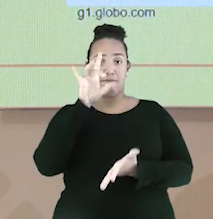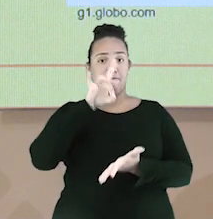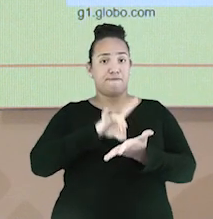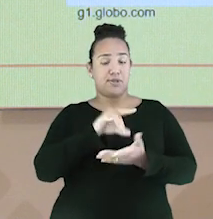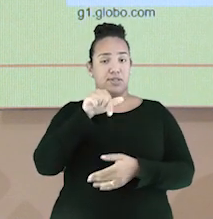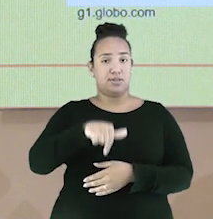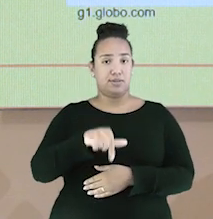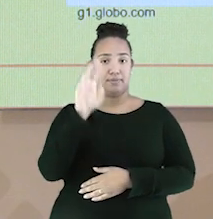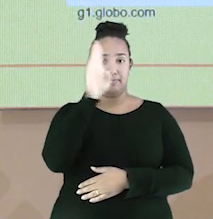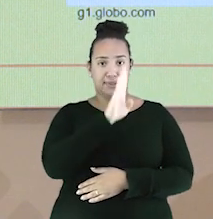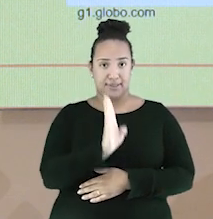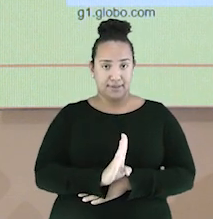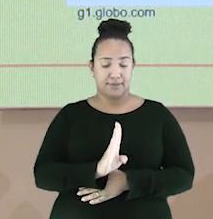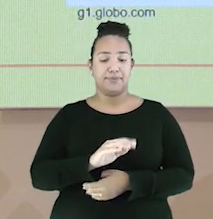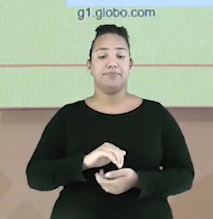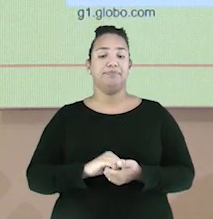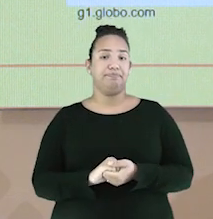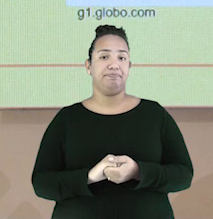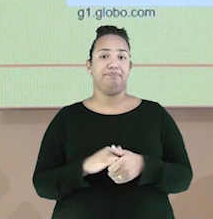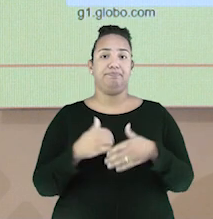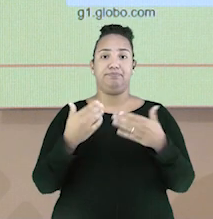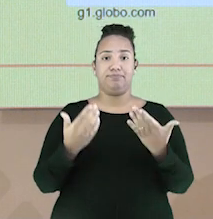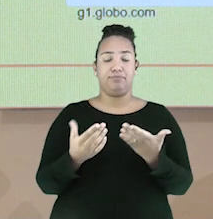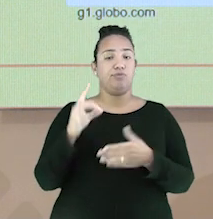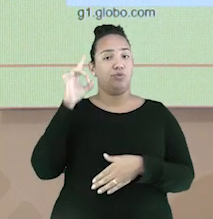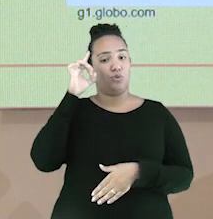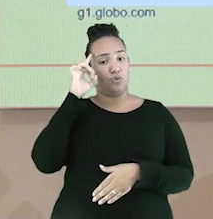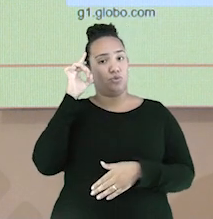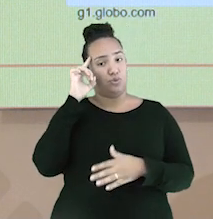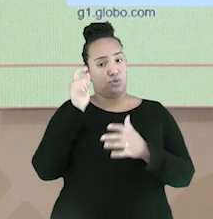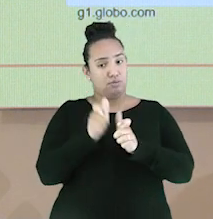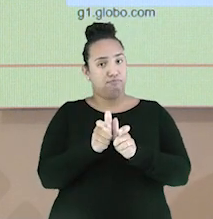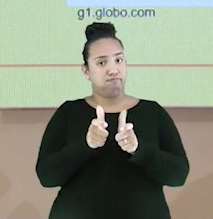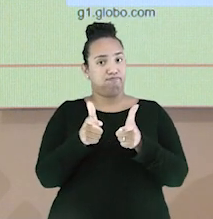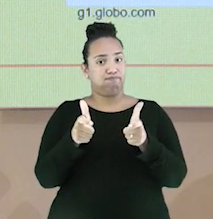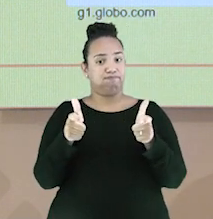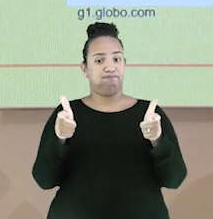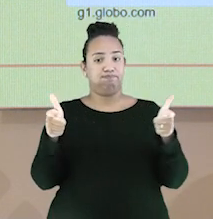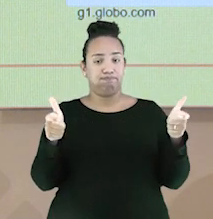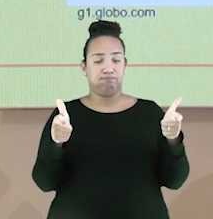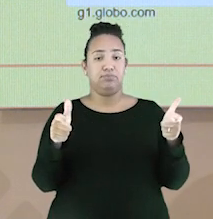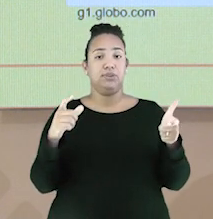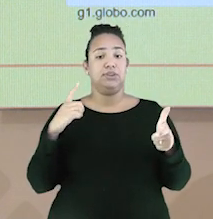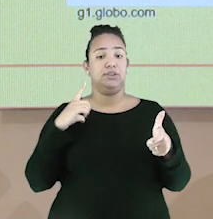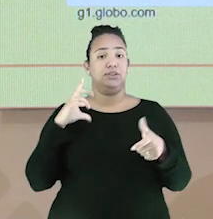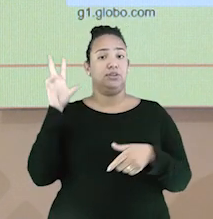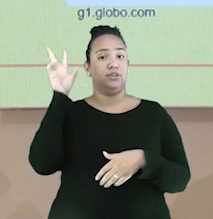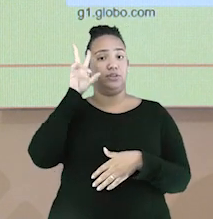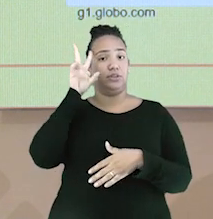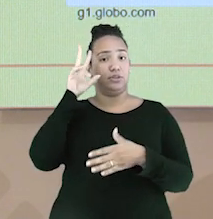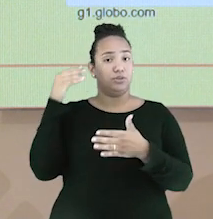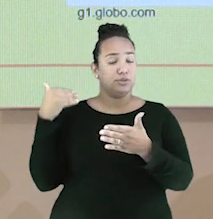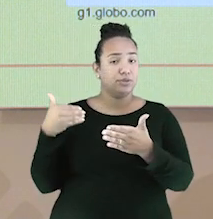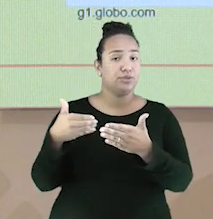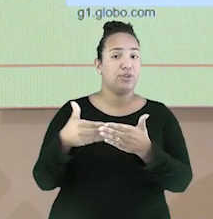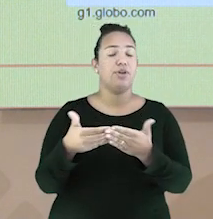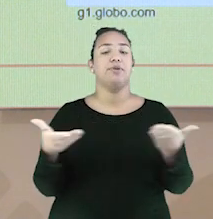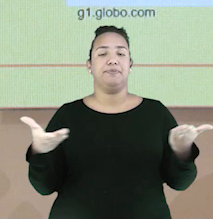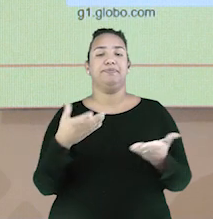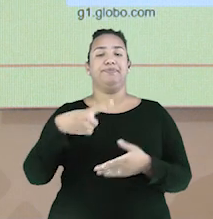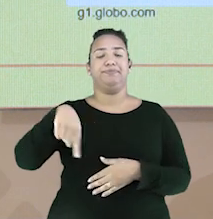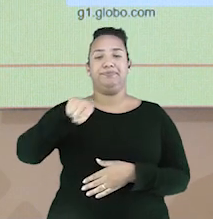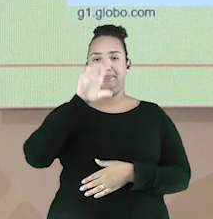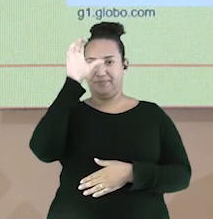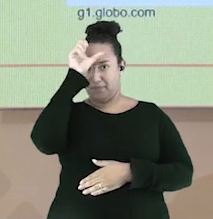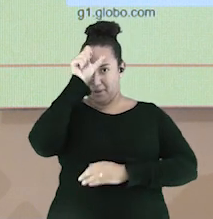fixa em nosso país. Por trás desse crescimento contínuo e dessa força de expressão, existe uma história, e é sobre essa história que iremos